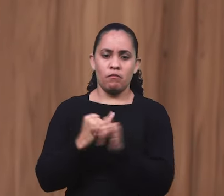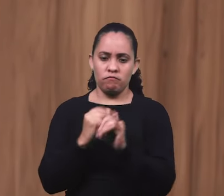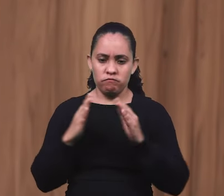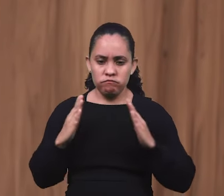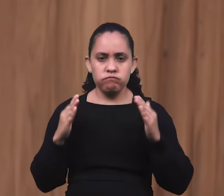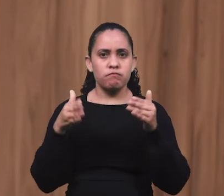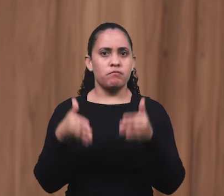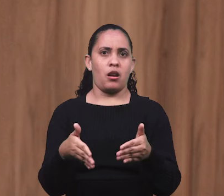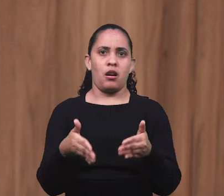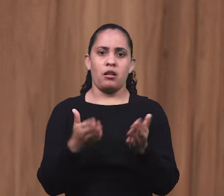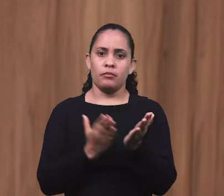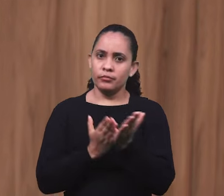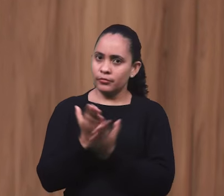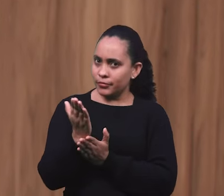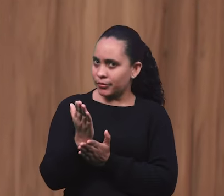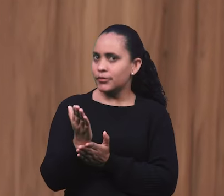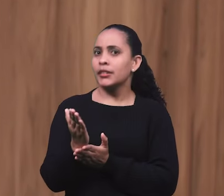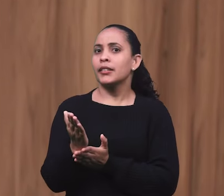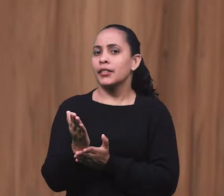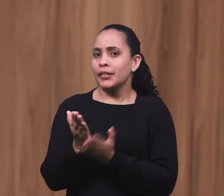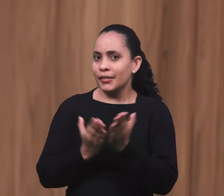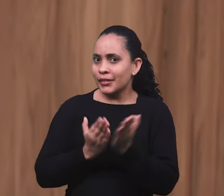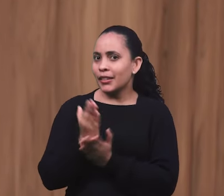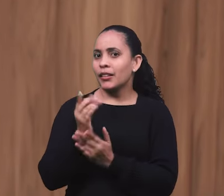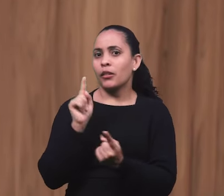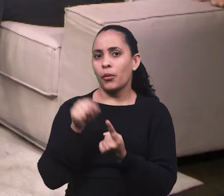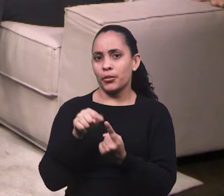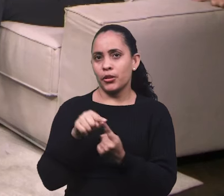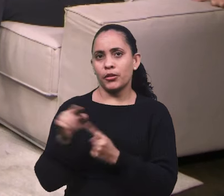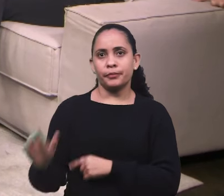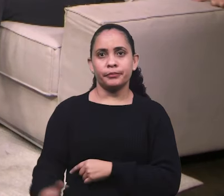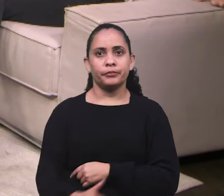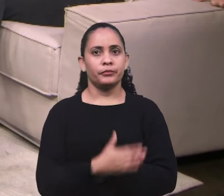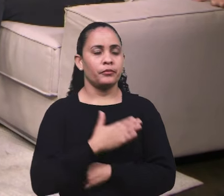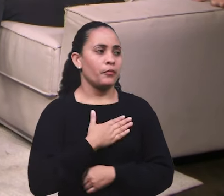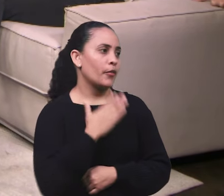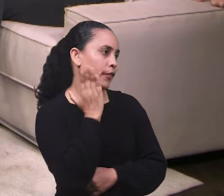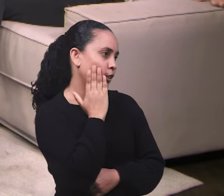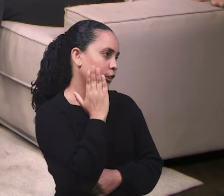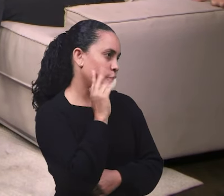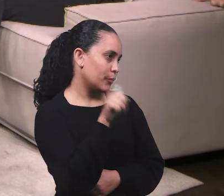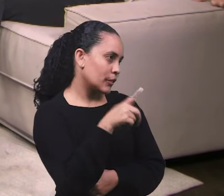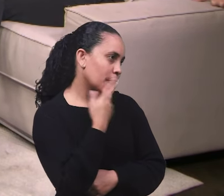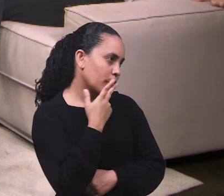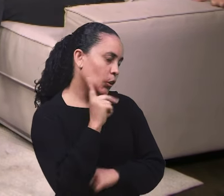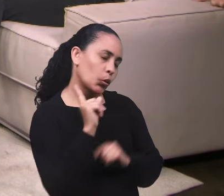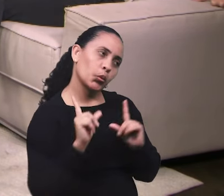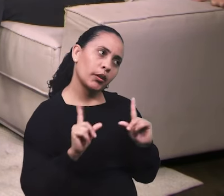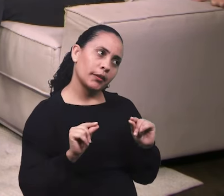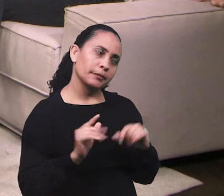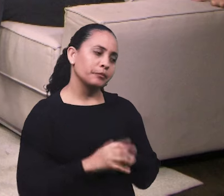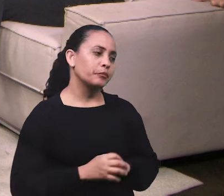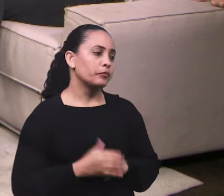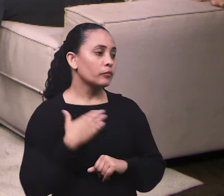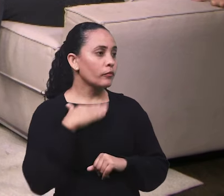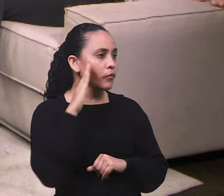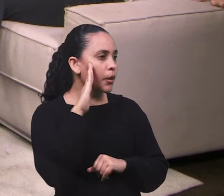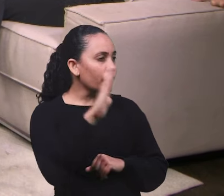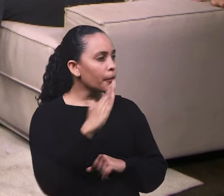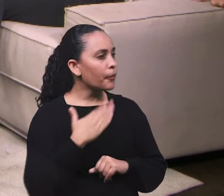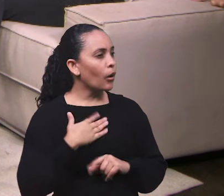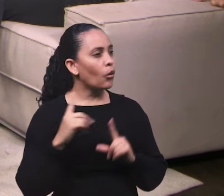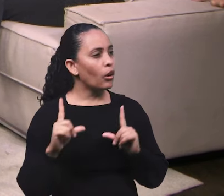é a jornada, é um dos caminhos que você tem para atingir os seus objetivos. Então deixa eu ver se eu entendi. Você está falando então que o principal, na verdade, é